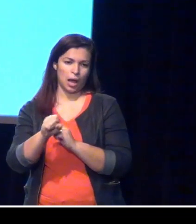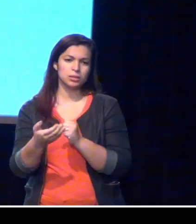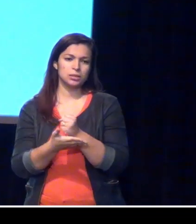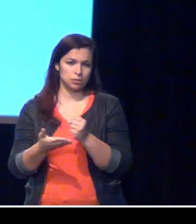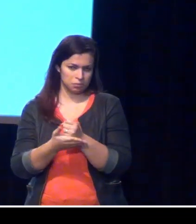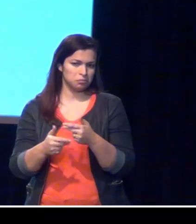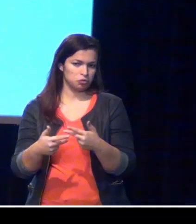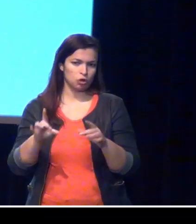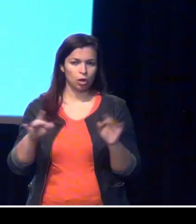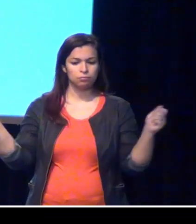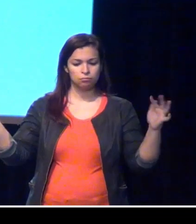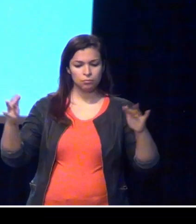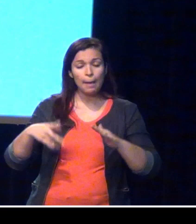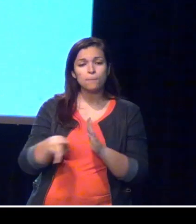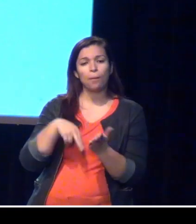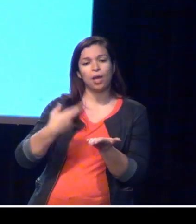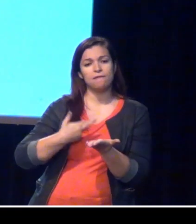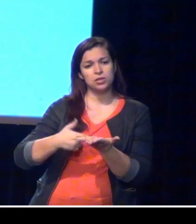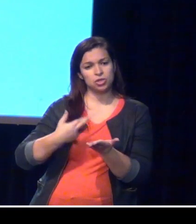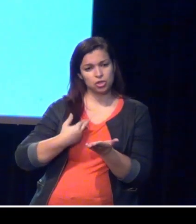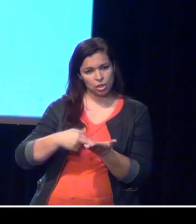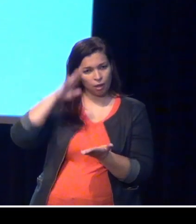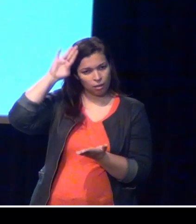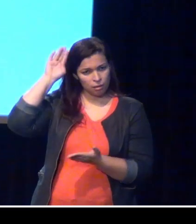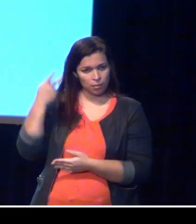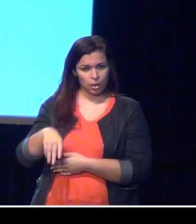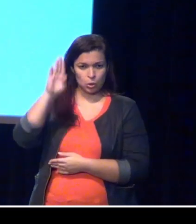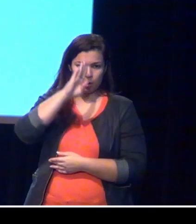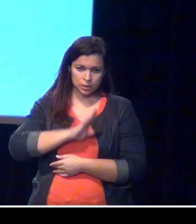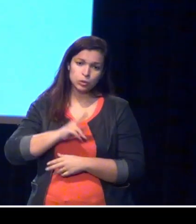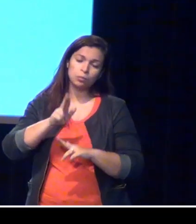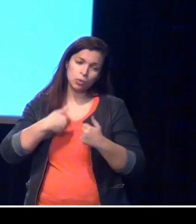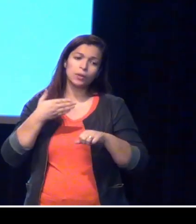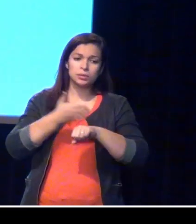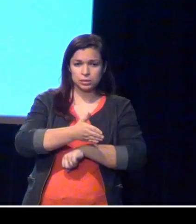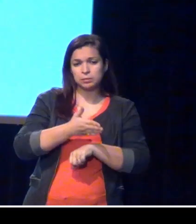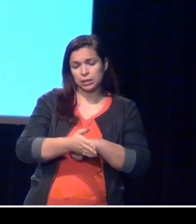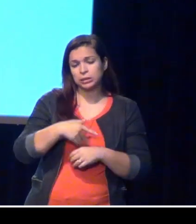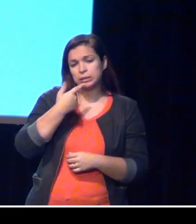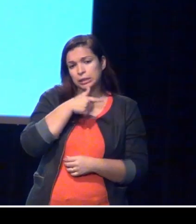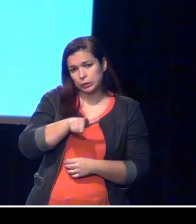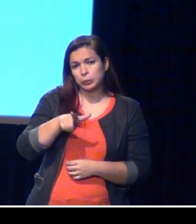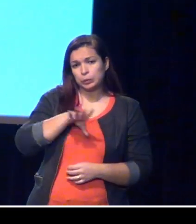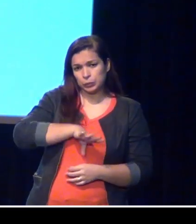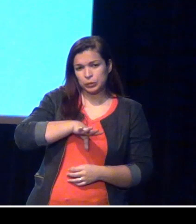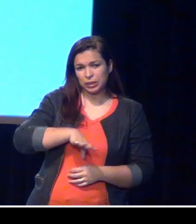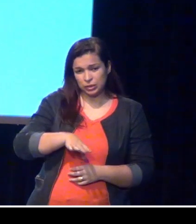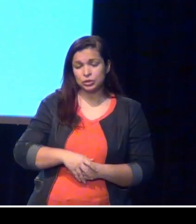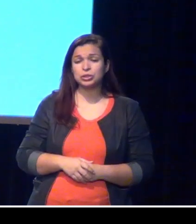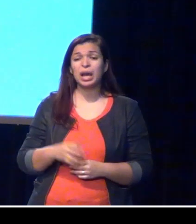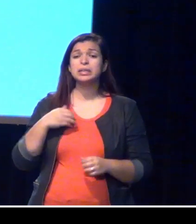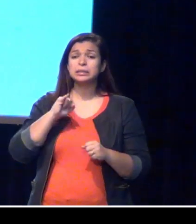revistas brasileiras, por conta da acessibilidade da língua em português, a gente encontra